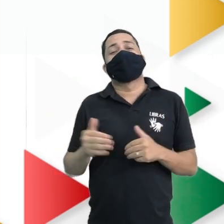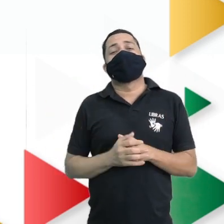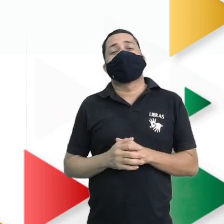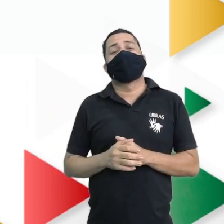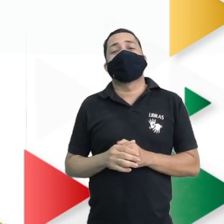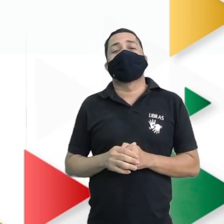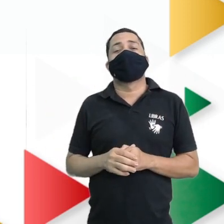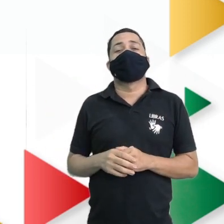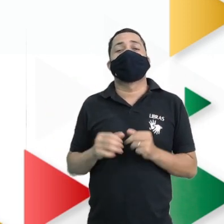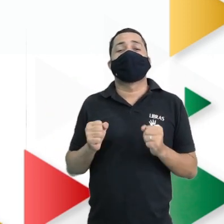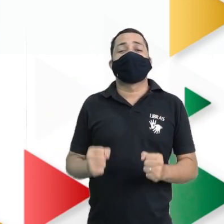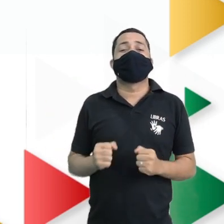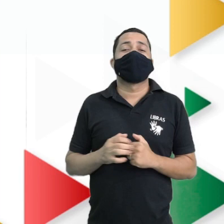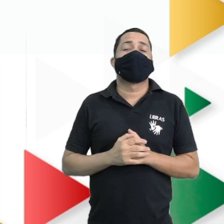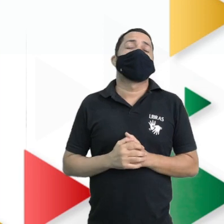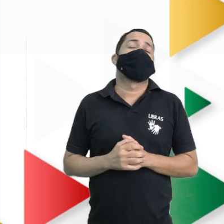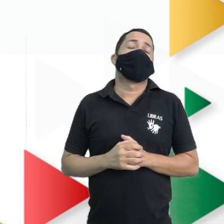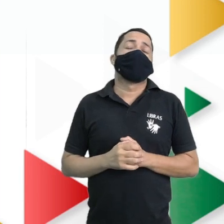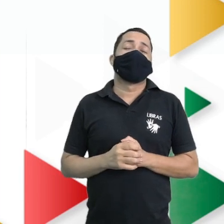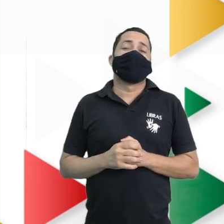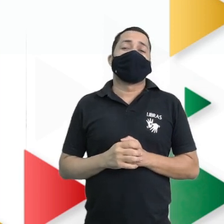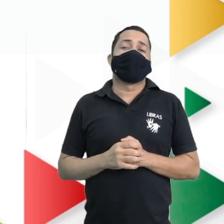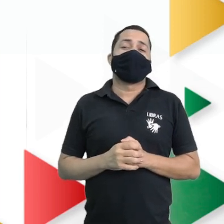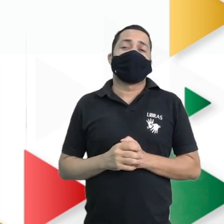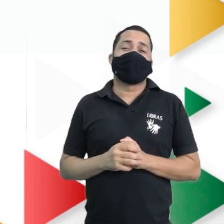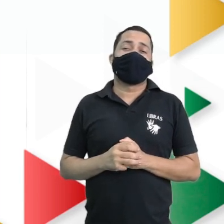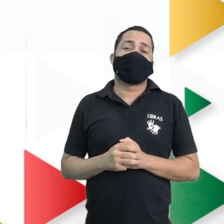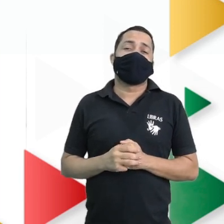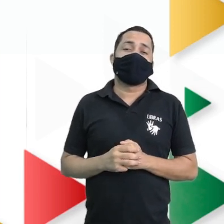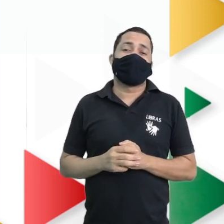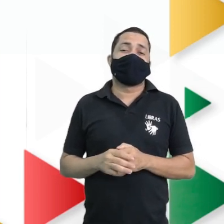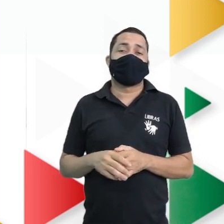do poder, né? Ela queria.